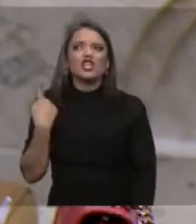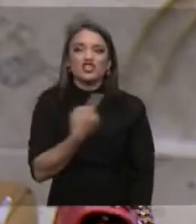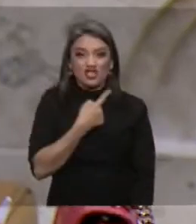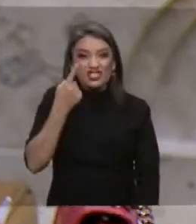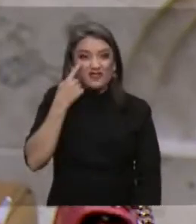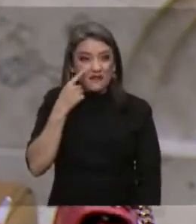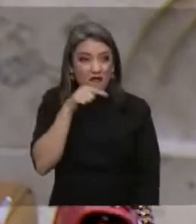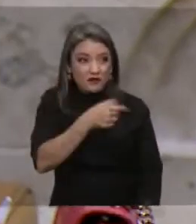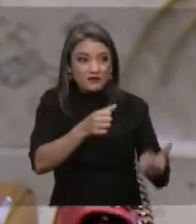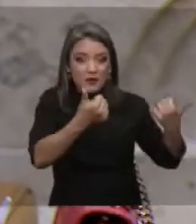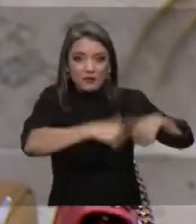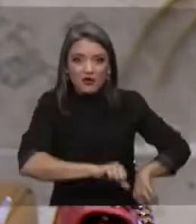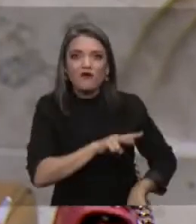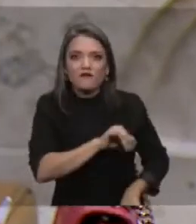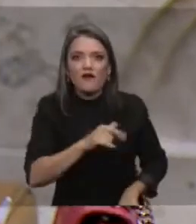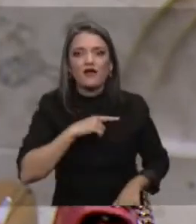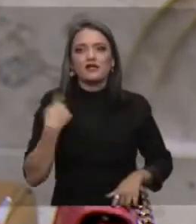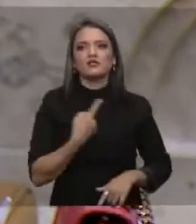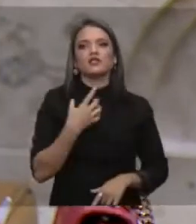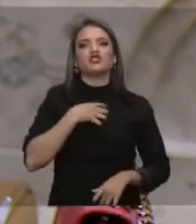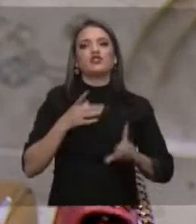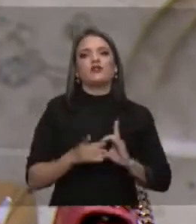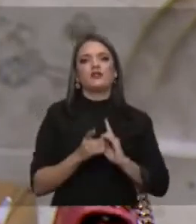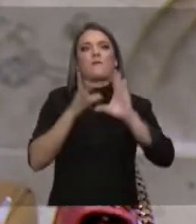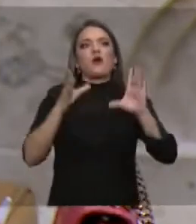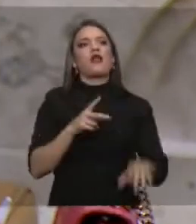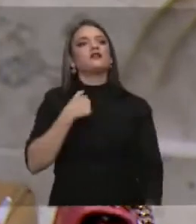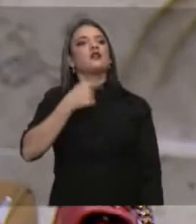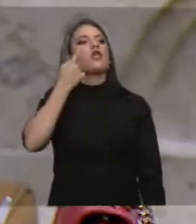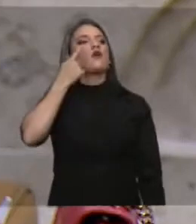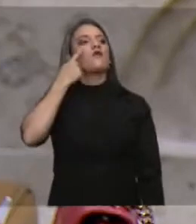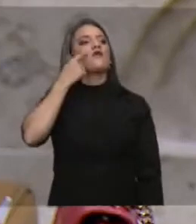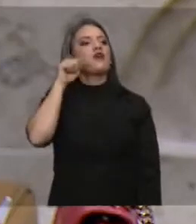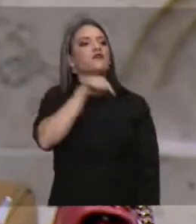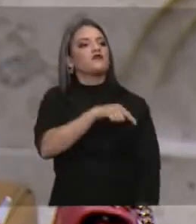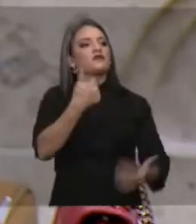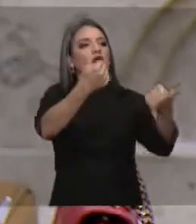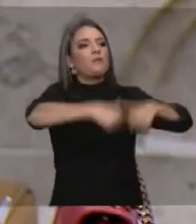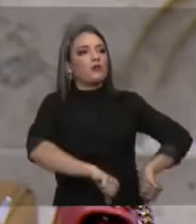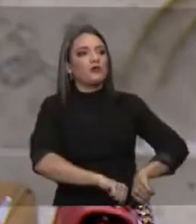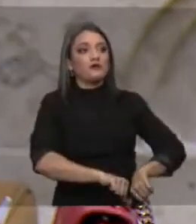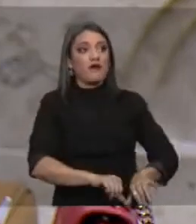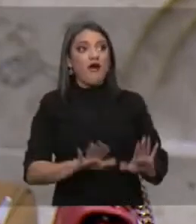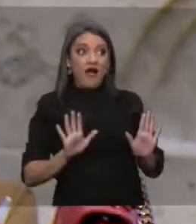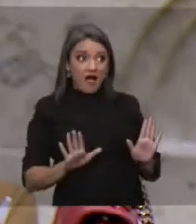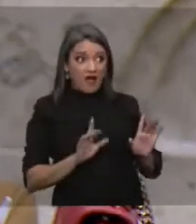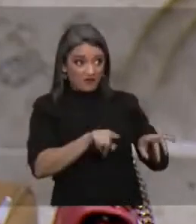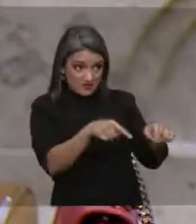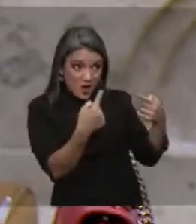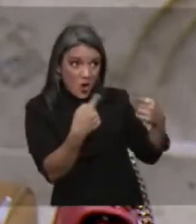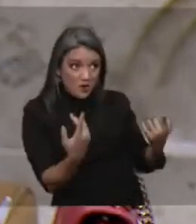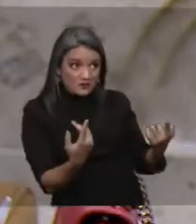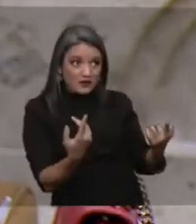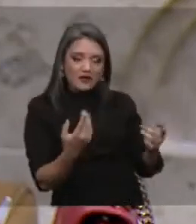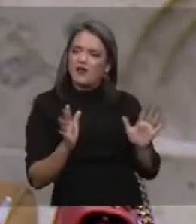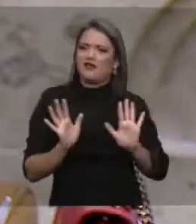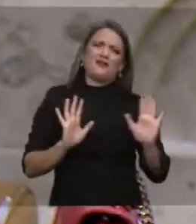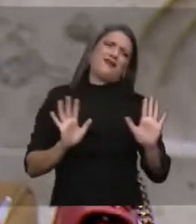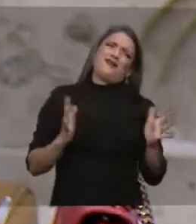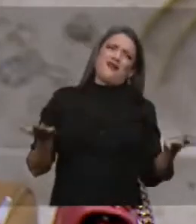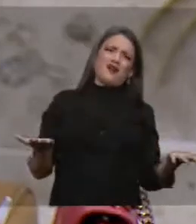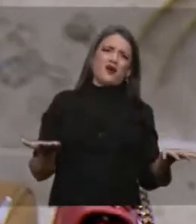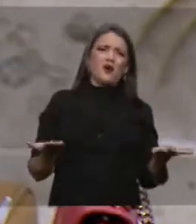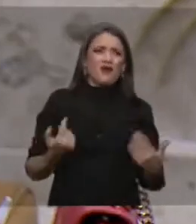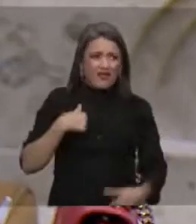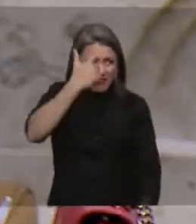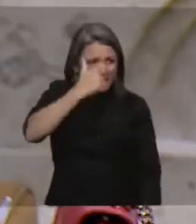sua queda de forma democrática, de forma republicana, eu verei a sua queda. Ah, está me ameaçando? Não, ministro, que é isso?